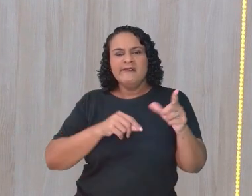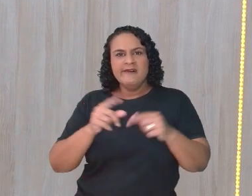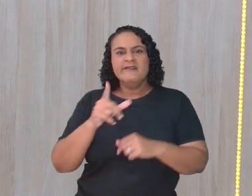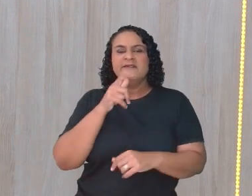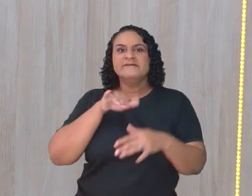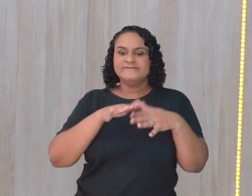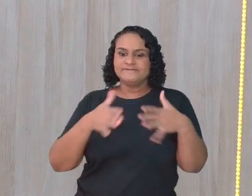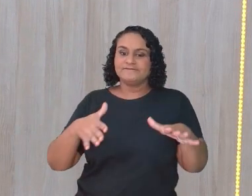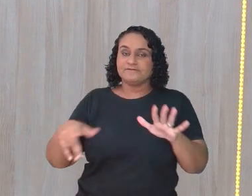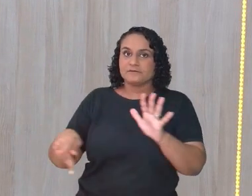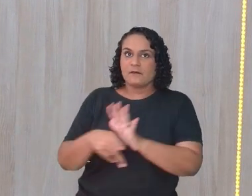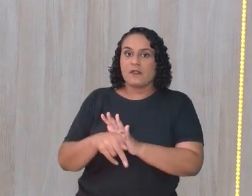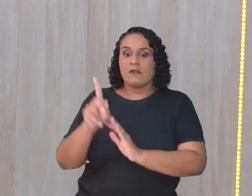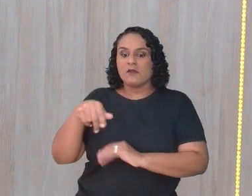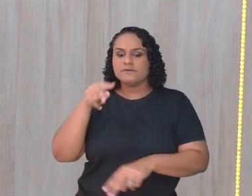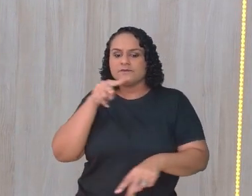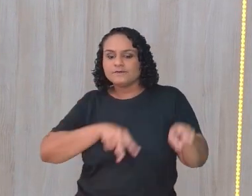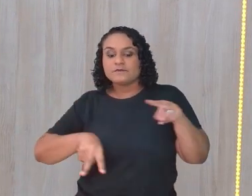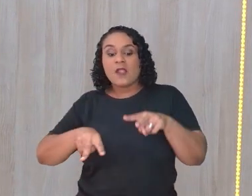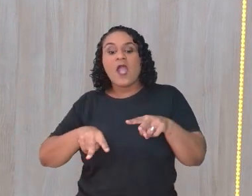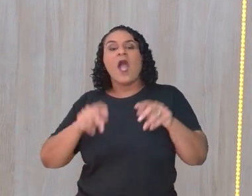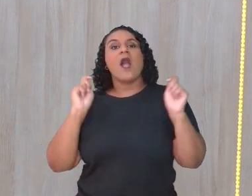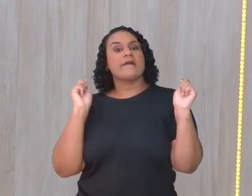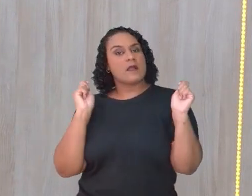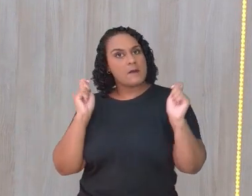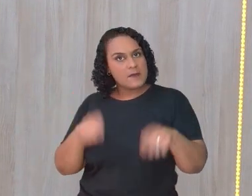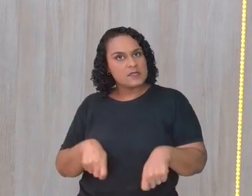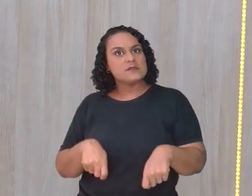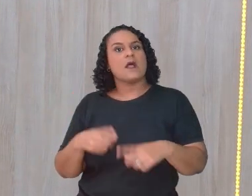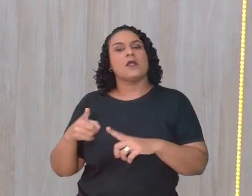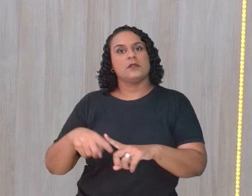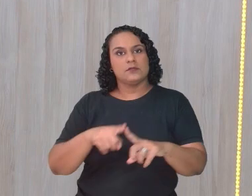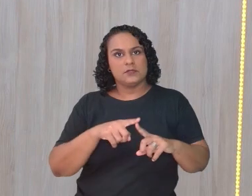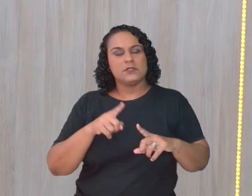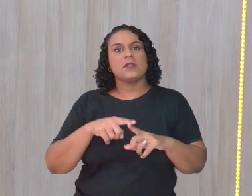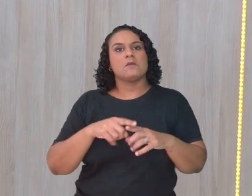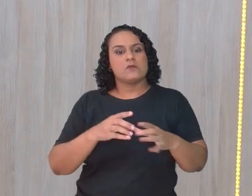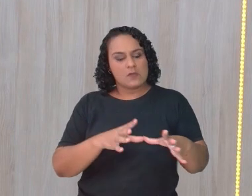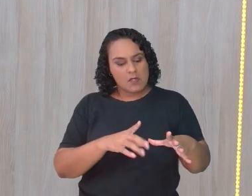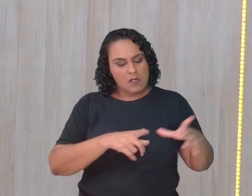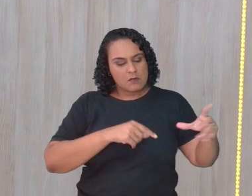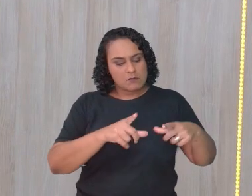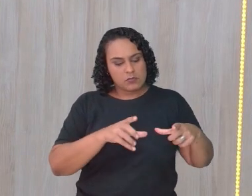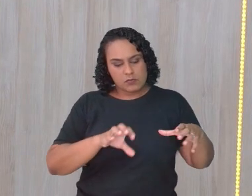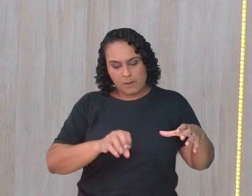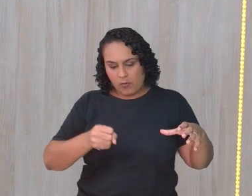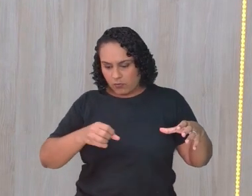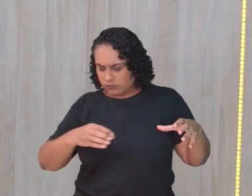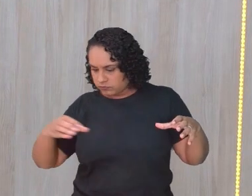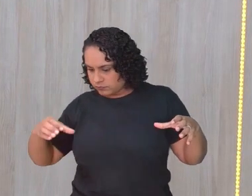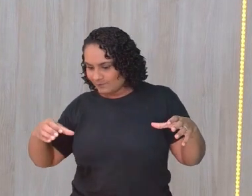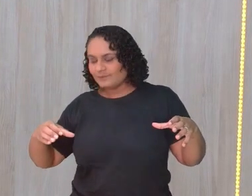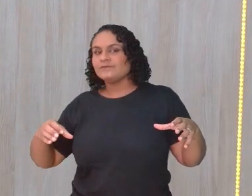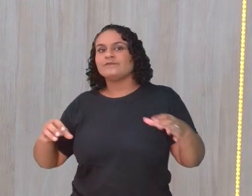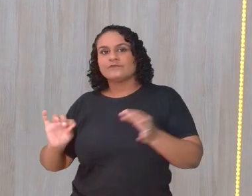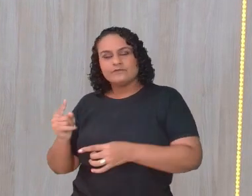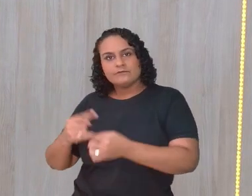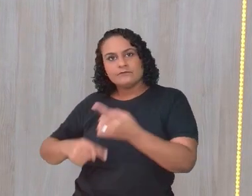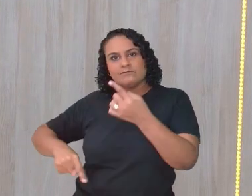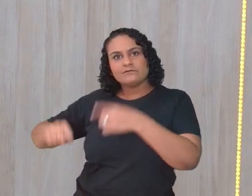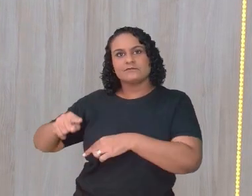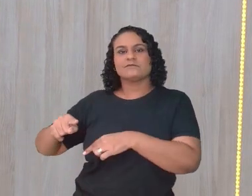foi observada e viu que ela tinha capacidade desse tipo de reprodução. Então, ninguém vai fazer em casa com os